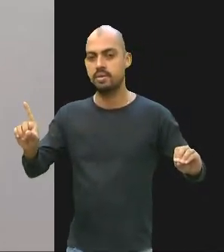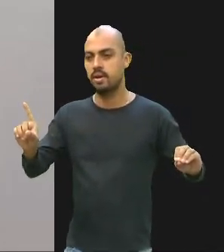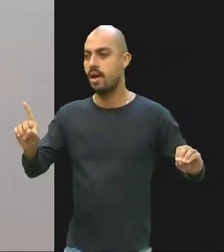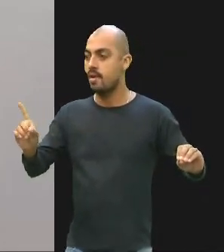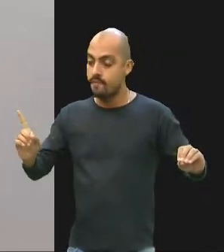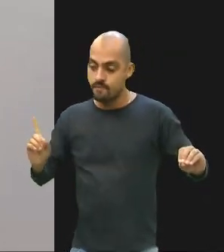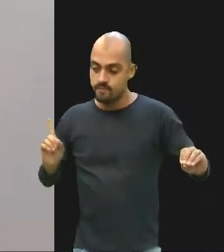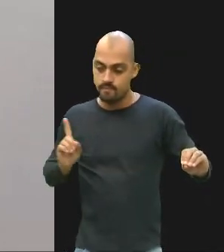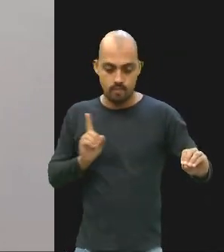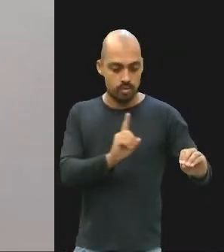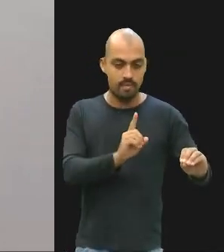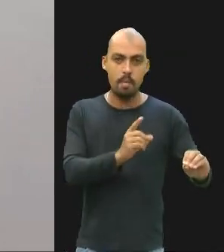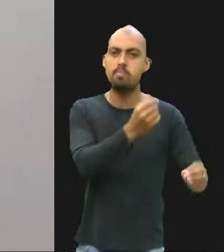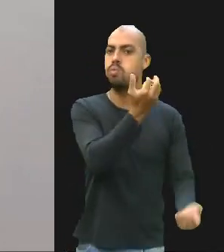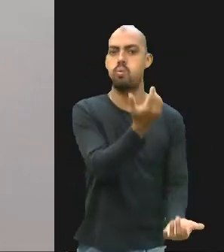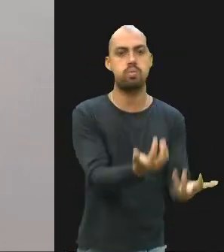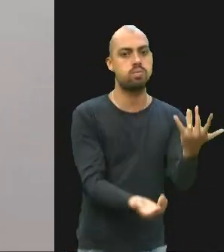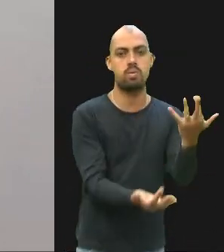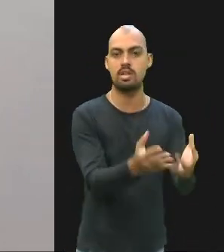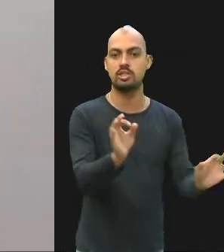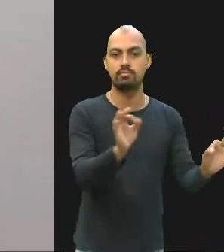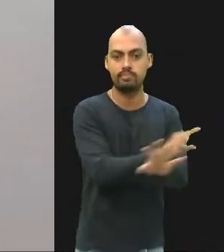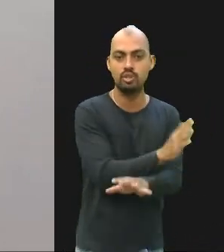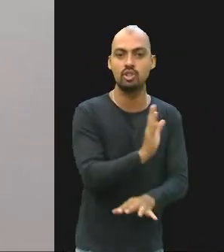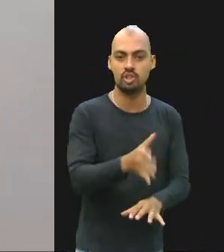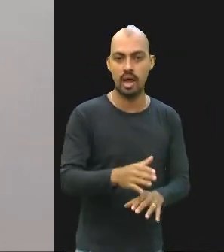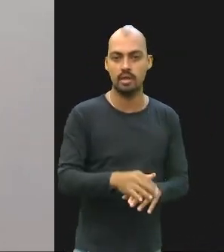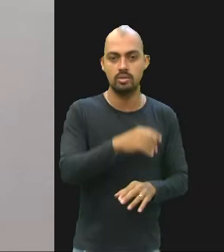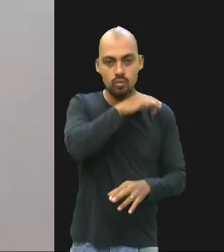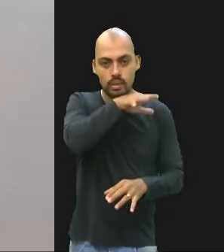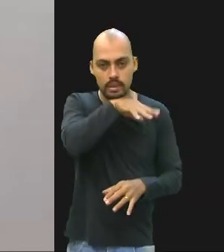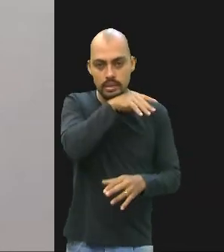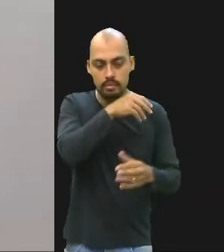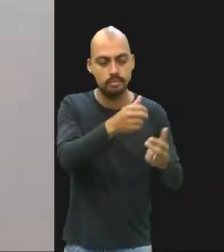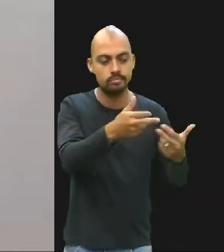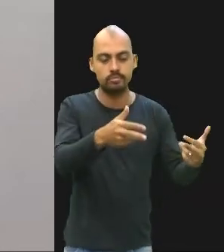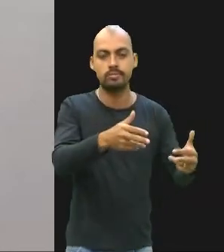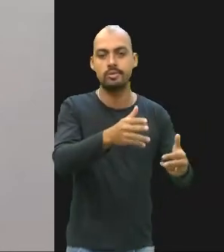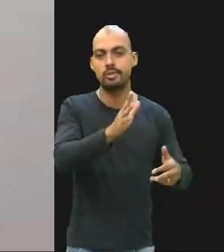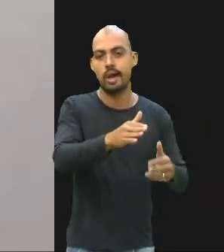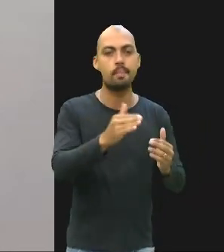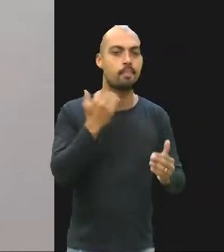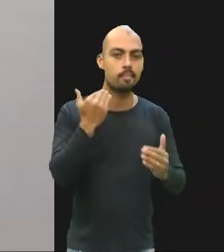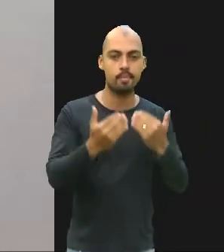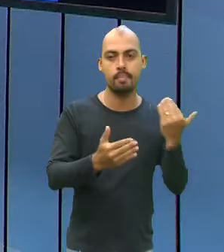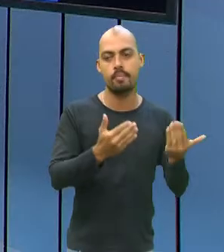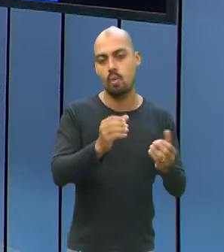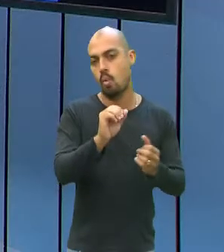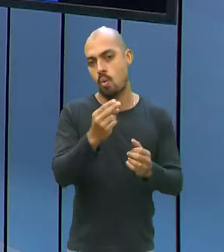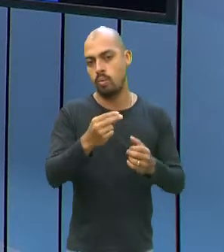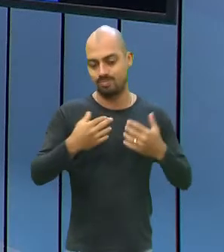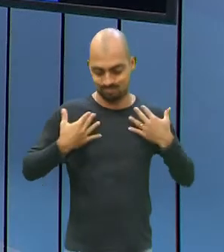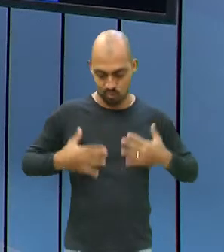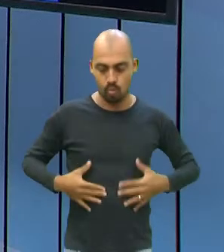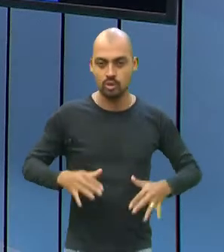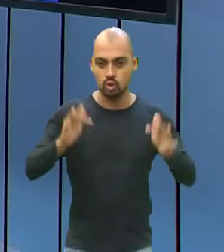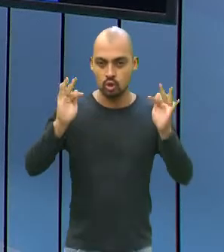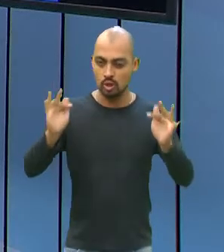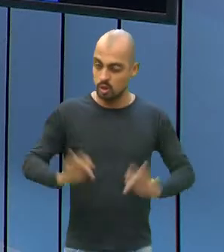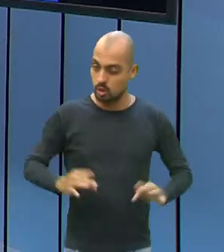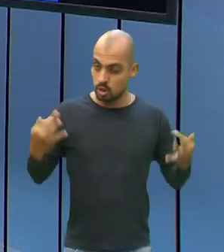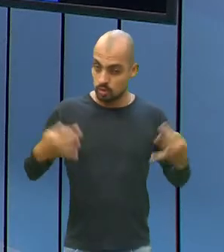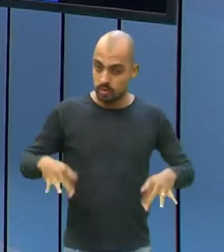de um monitoramento, ali já tinha passado fogo e os animais que estavam ali já tinham sido todos queimados. Então, a gente ficava muito